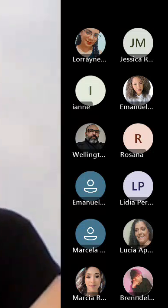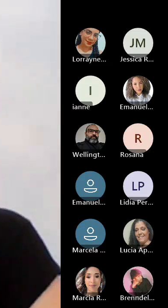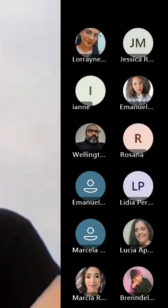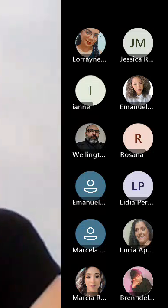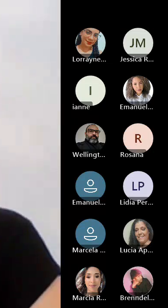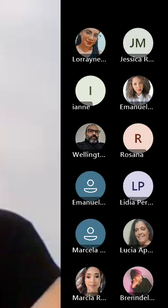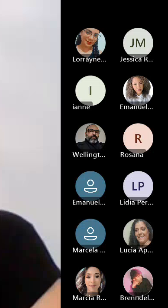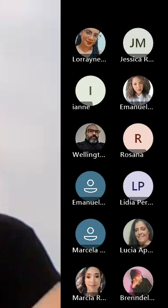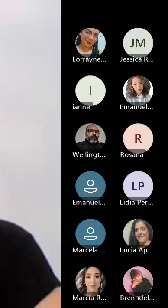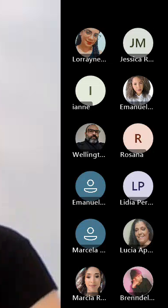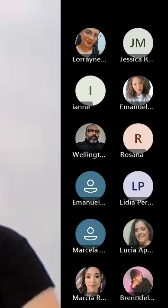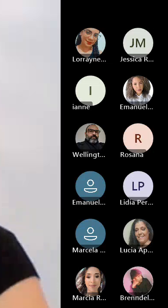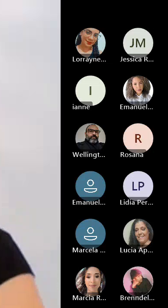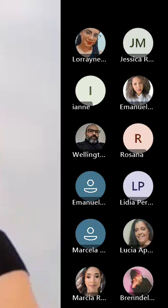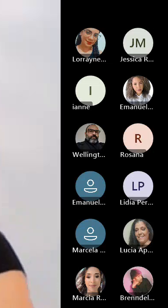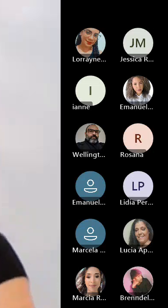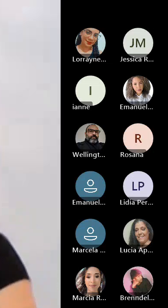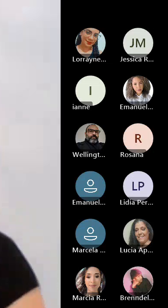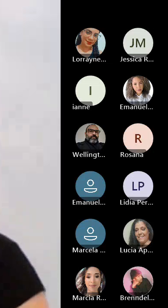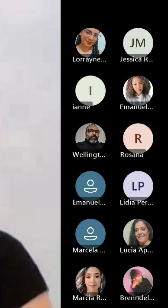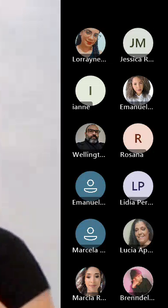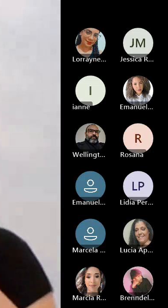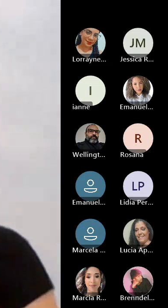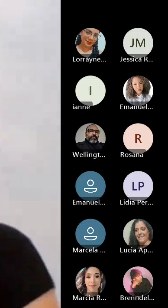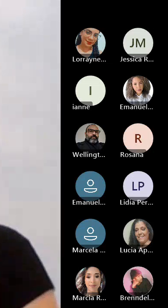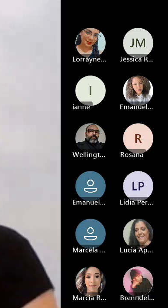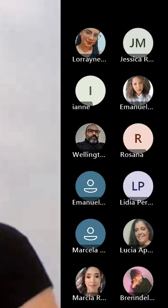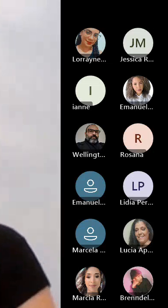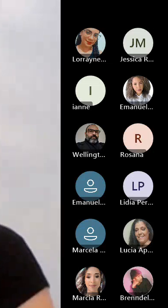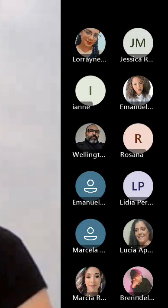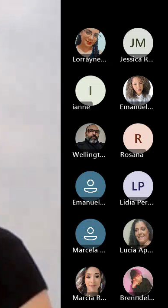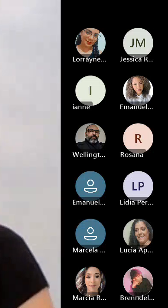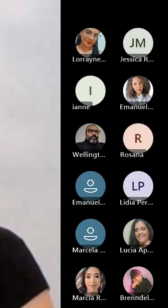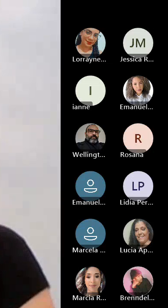Fundamentos Biológicos da Surdez, né? Esse. Isso.